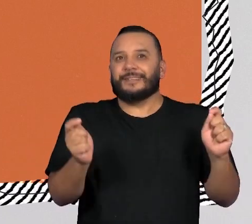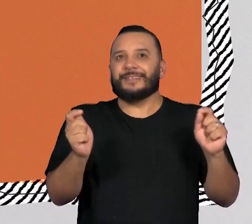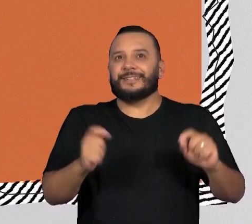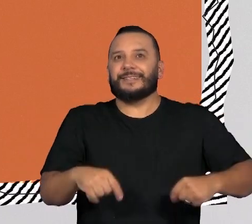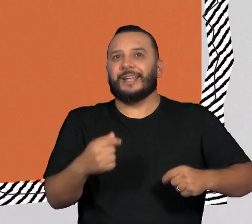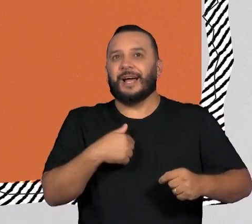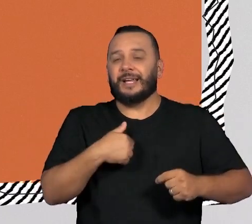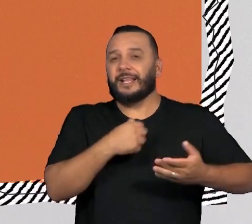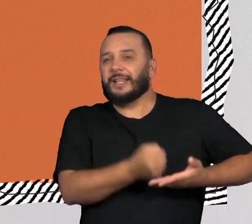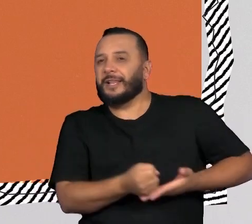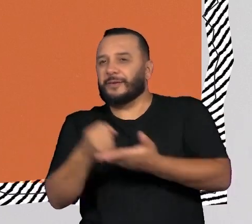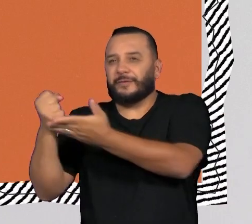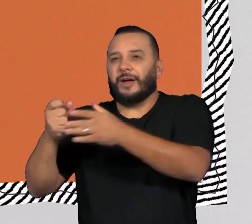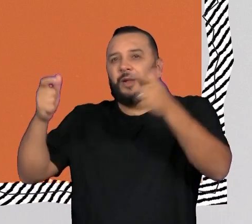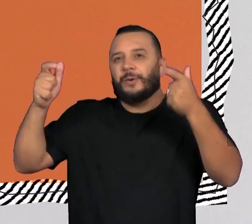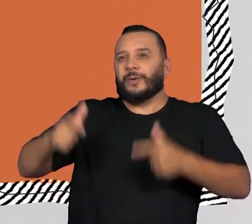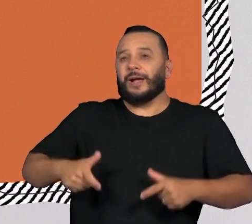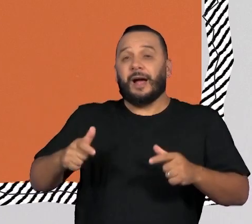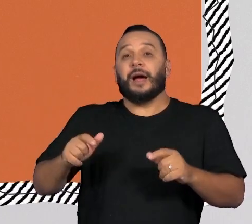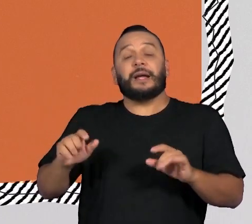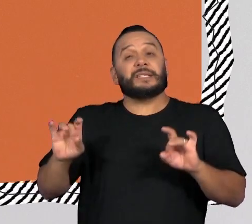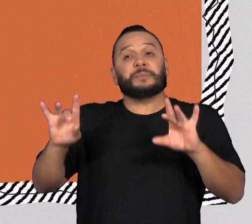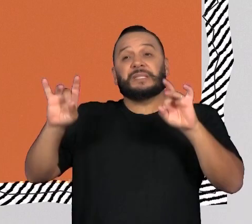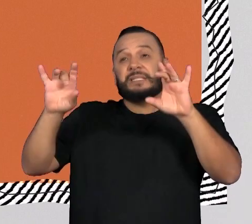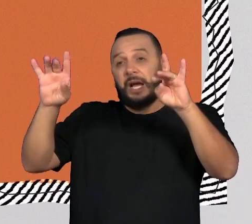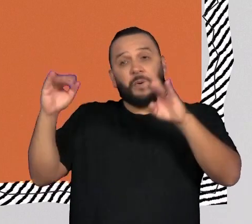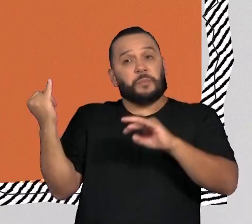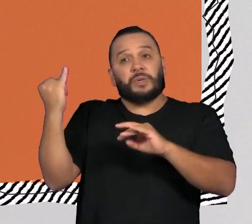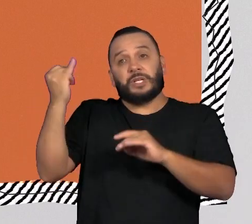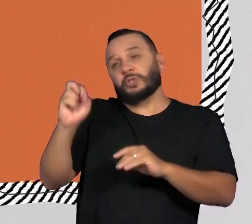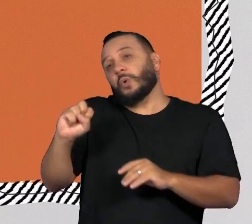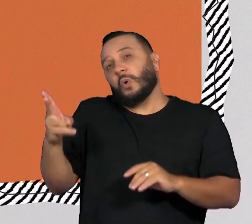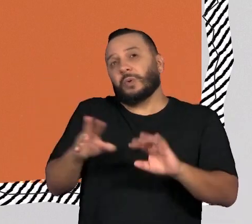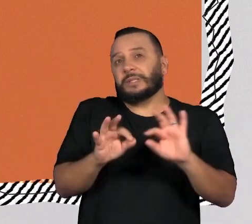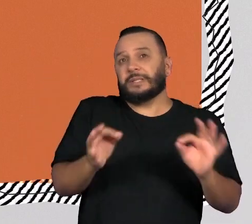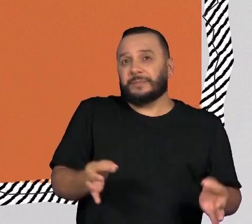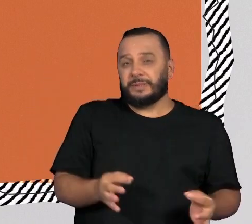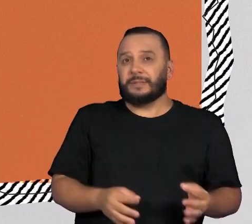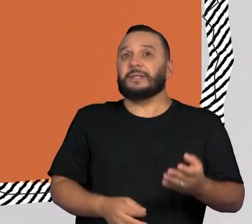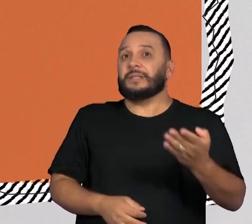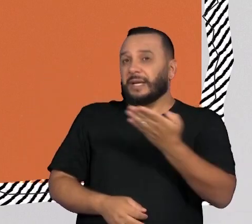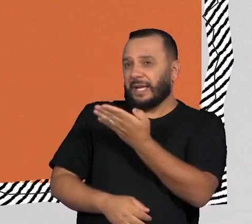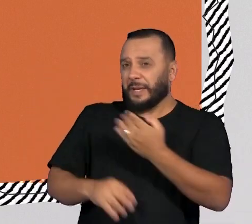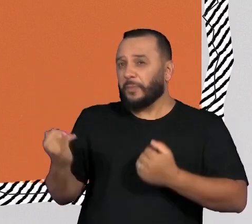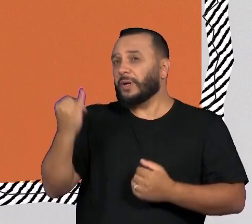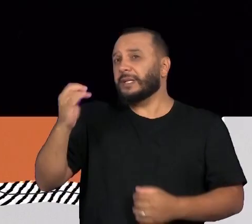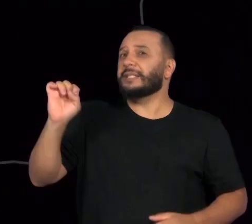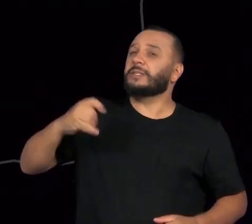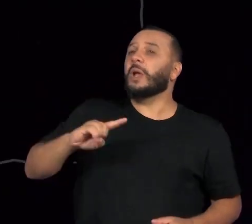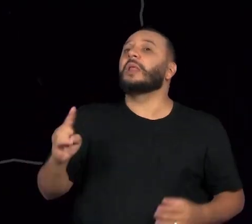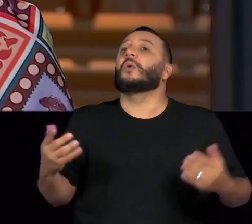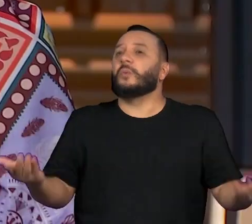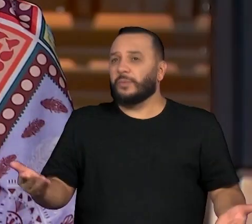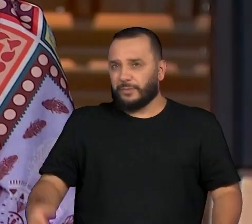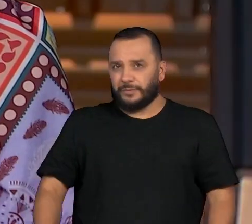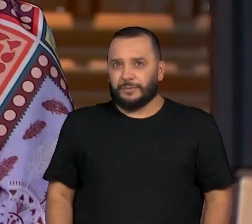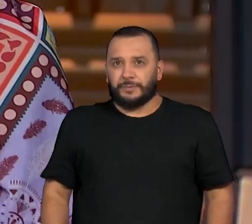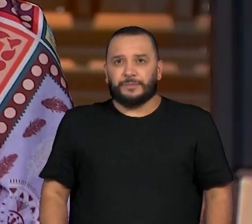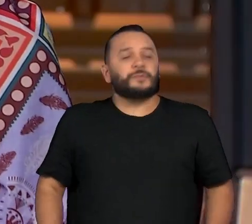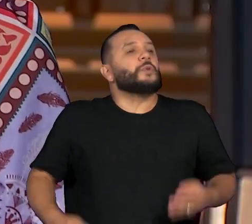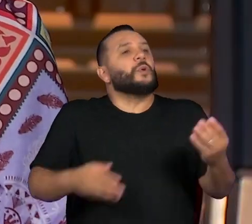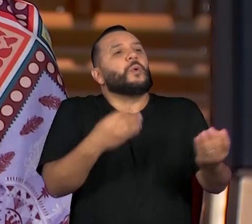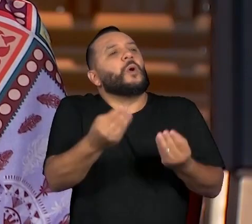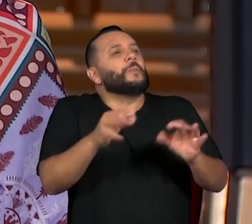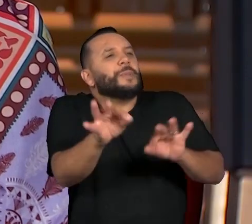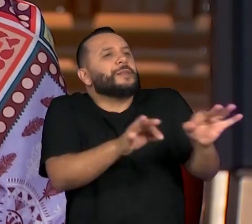se ele fosse muito importante, ou para um lugar mais simples. Ele era importante ou não era? Não! Como que se planejou